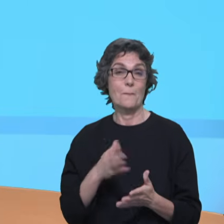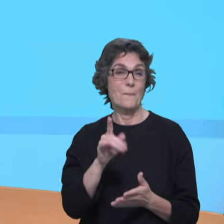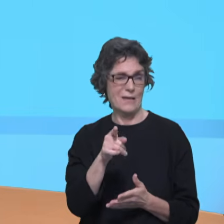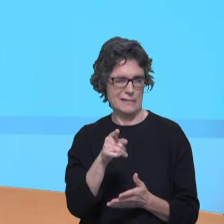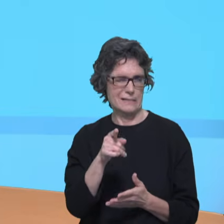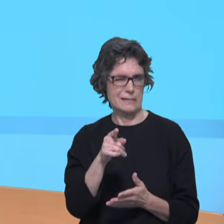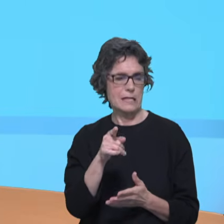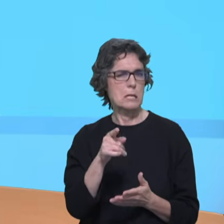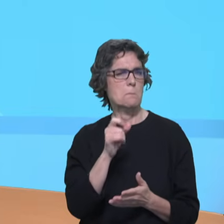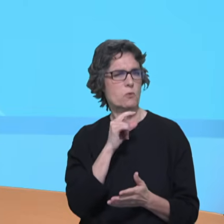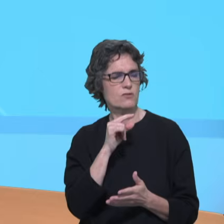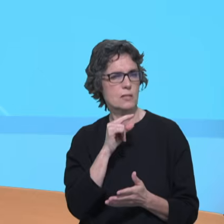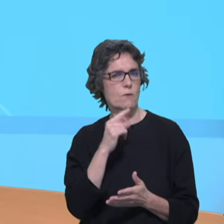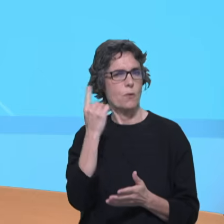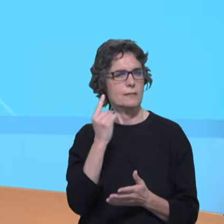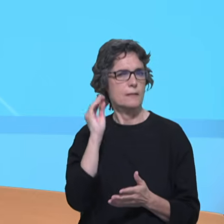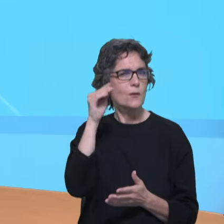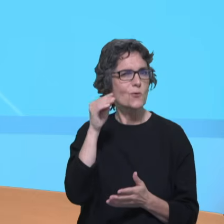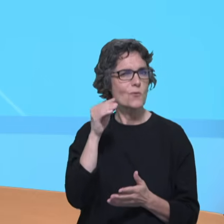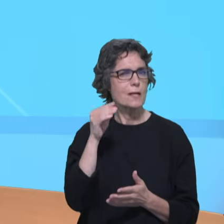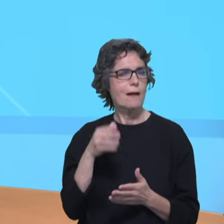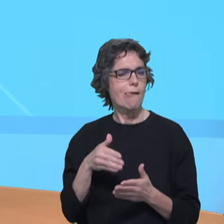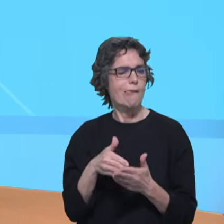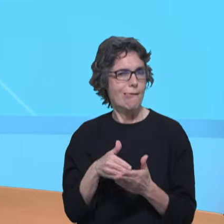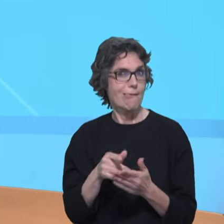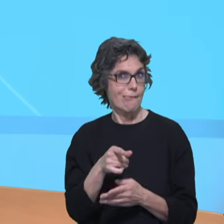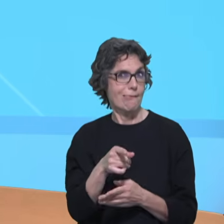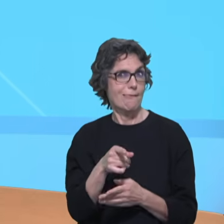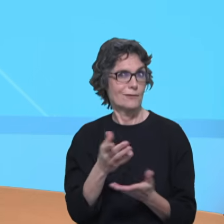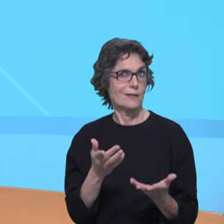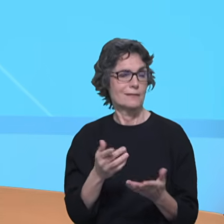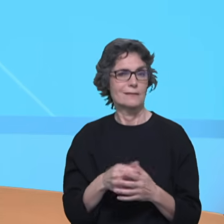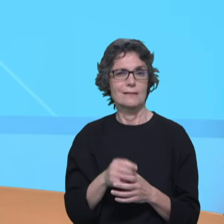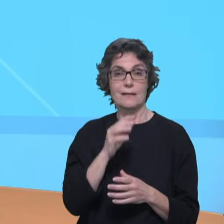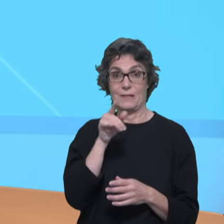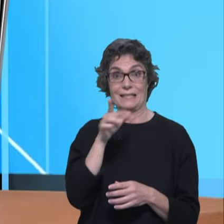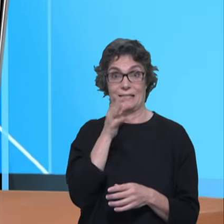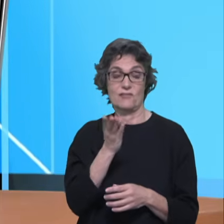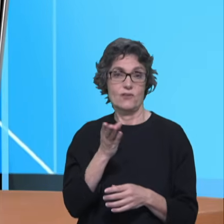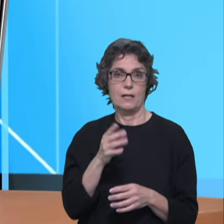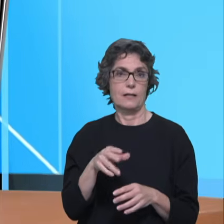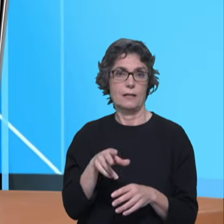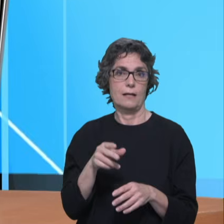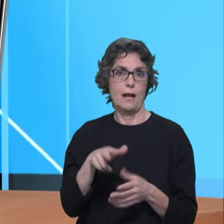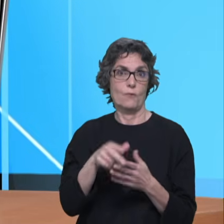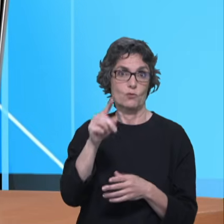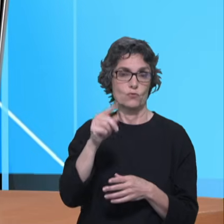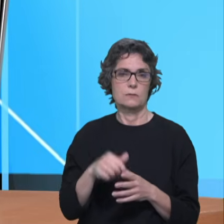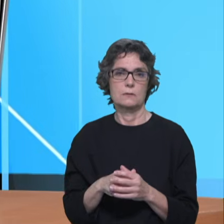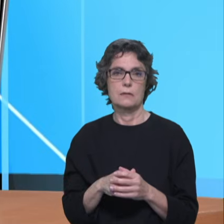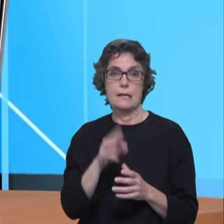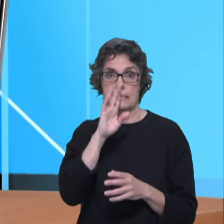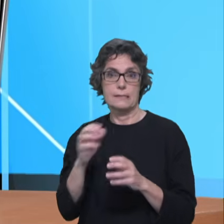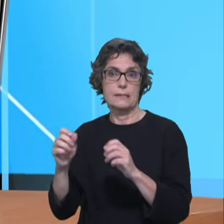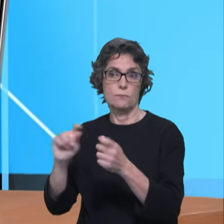da República que anunciou de facto em campanha que não aprovaria, caso a concertação não existisse. Sim, pode, mas a verdade é que também